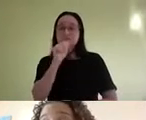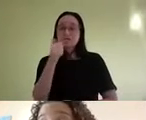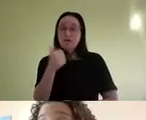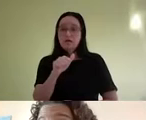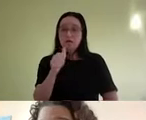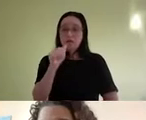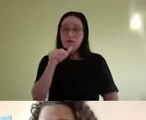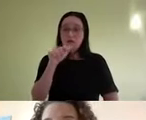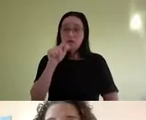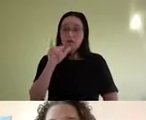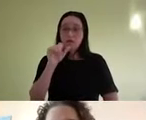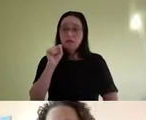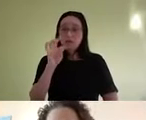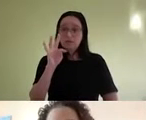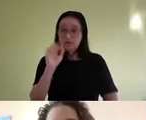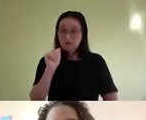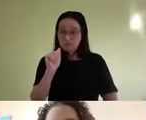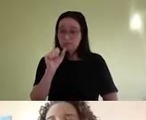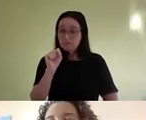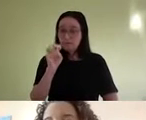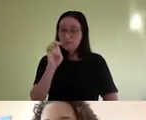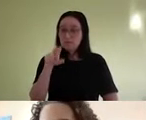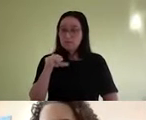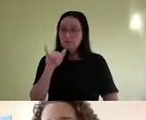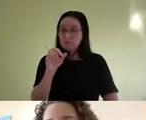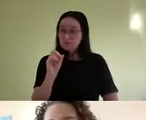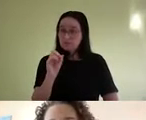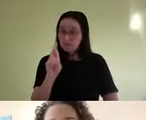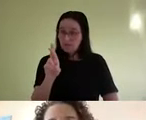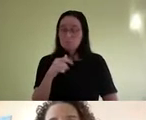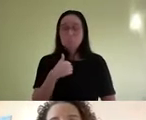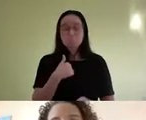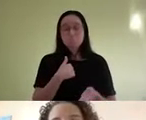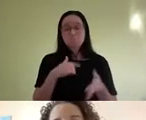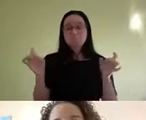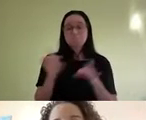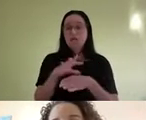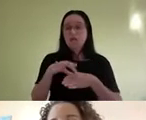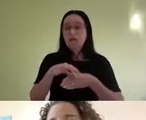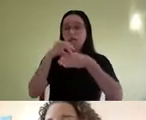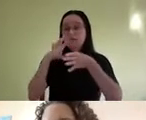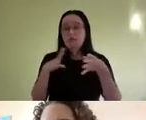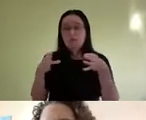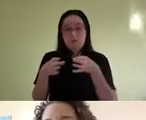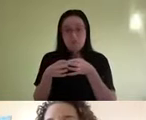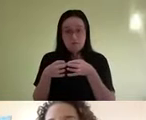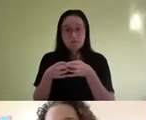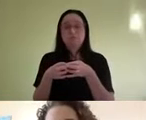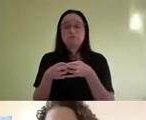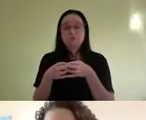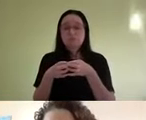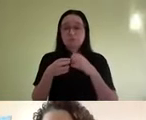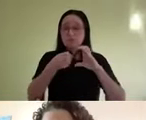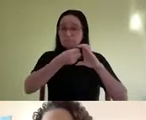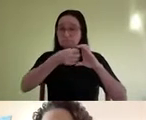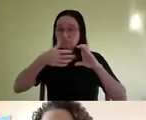promovida líder de equipe, então eu tinha uma equipe multidisciplinar, onde eu tinha características diferentes de